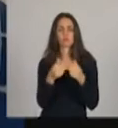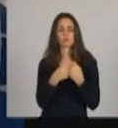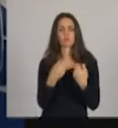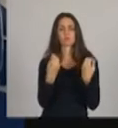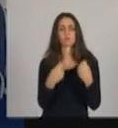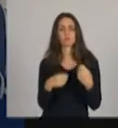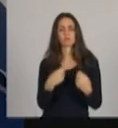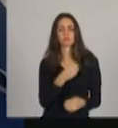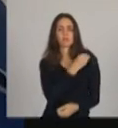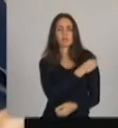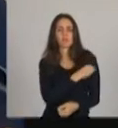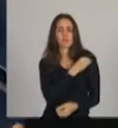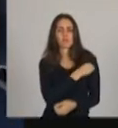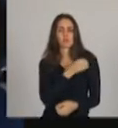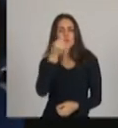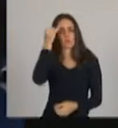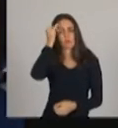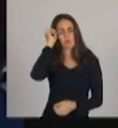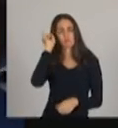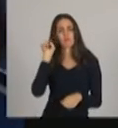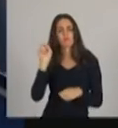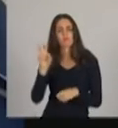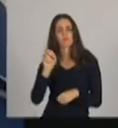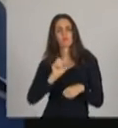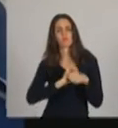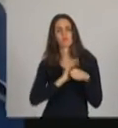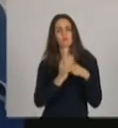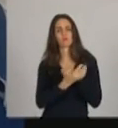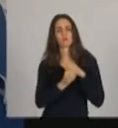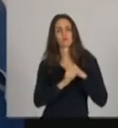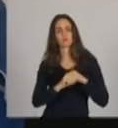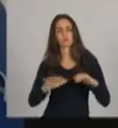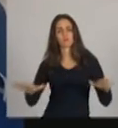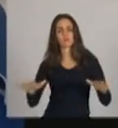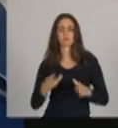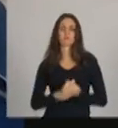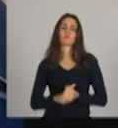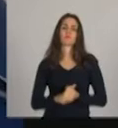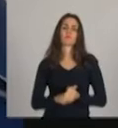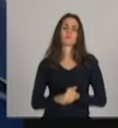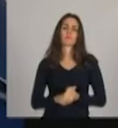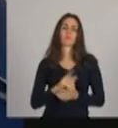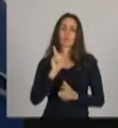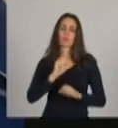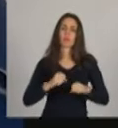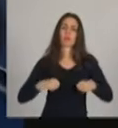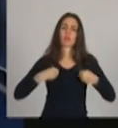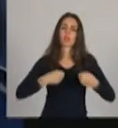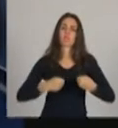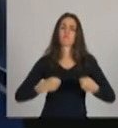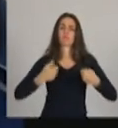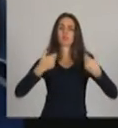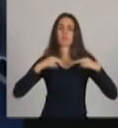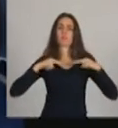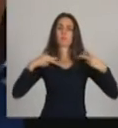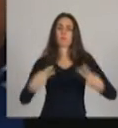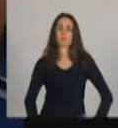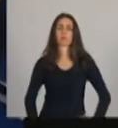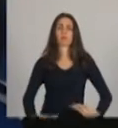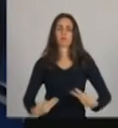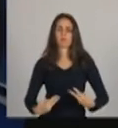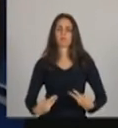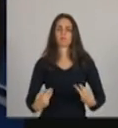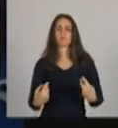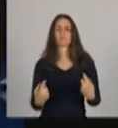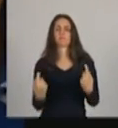ônibus, para se evitar a proliferação do Covid-19, numa defesa humanitária e numa defesa